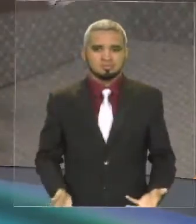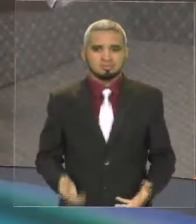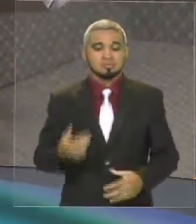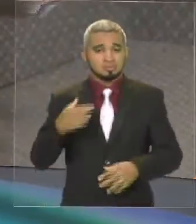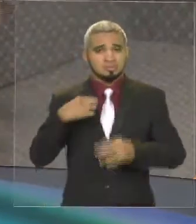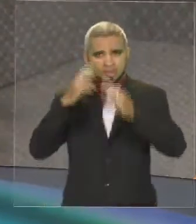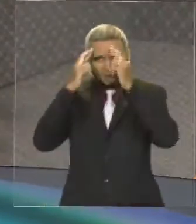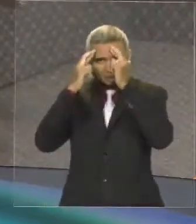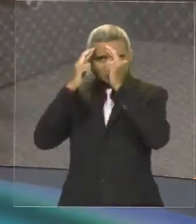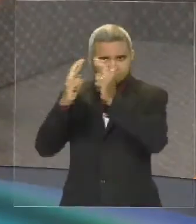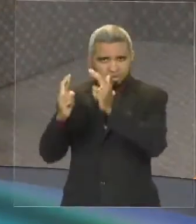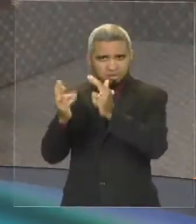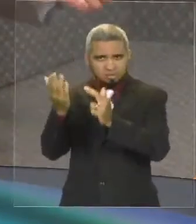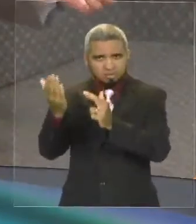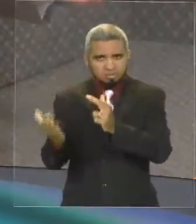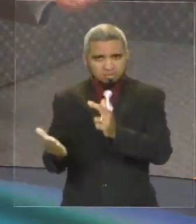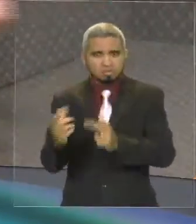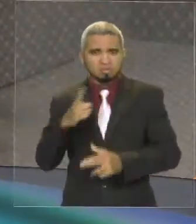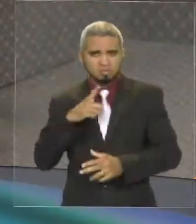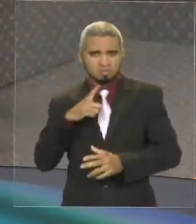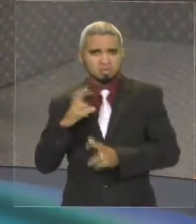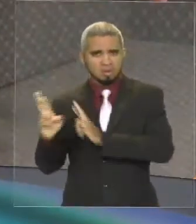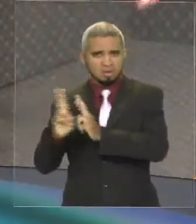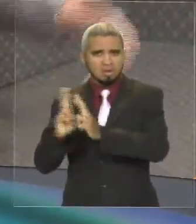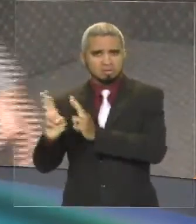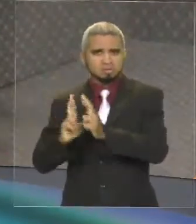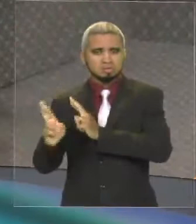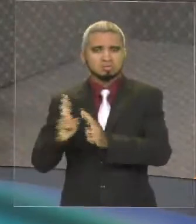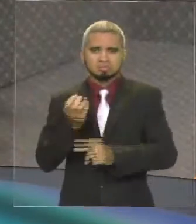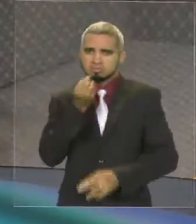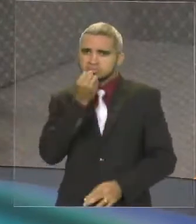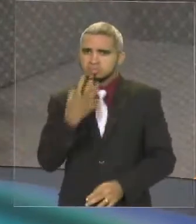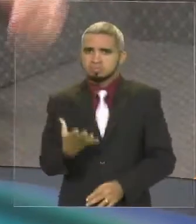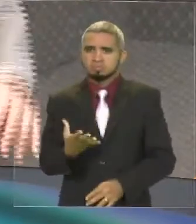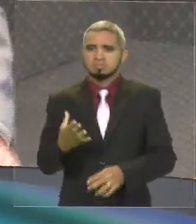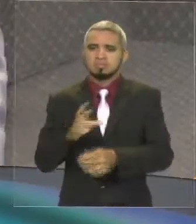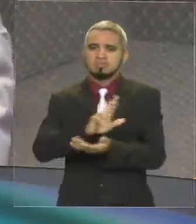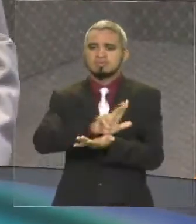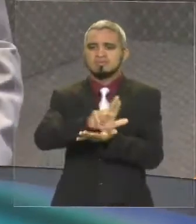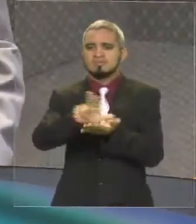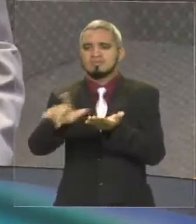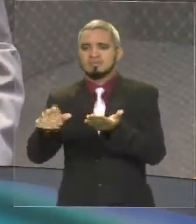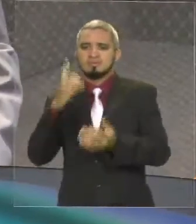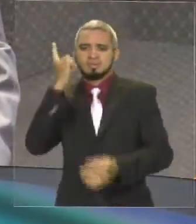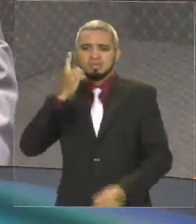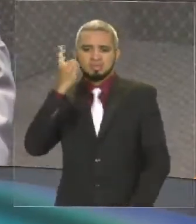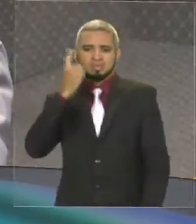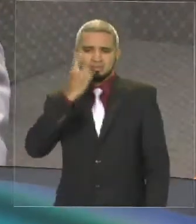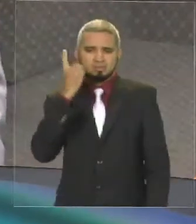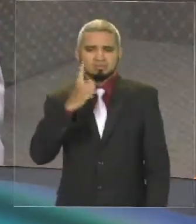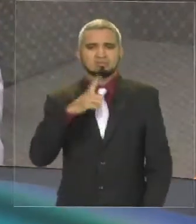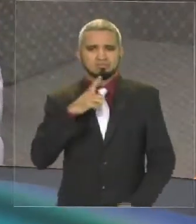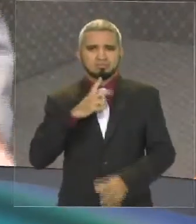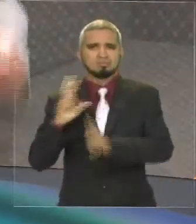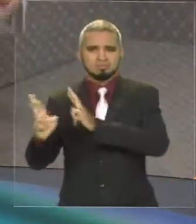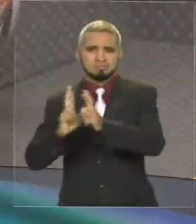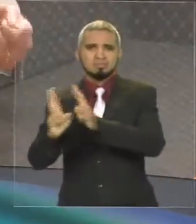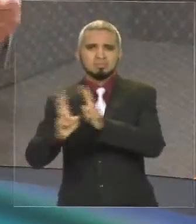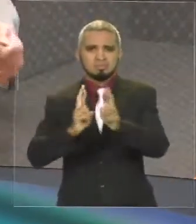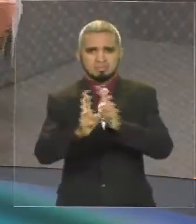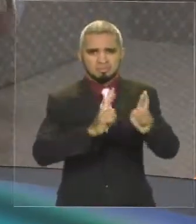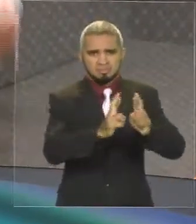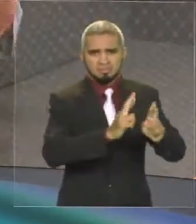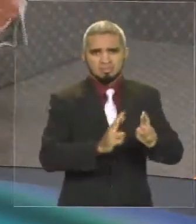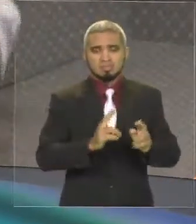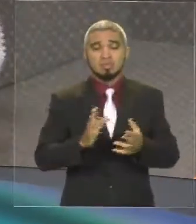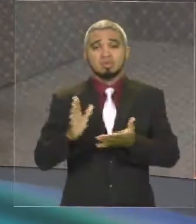relacionamento muito bom, pessoal e de respeito, por vários parlamentares que, ao longo do tempo, fizeram